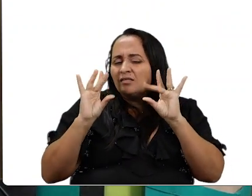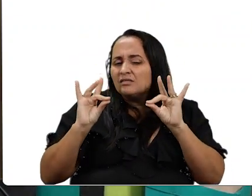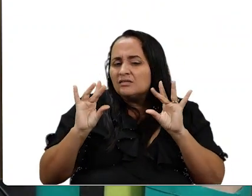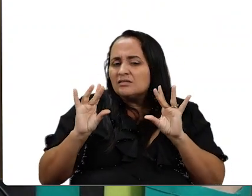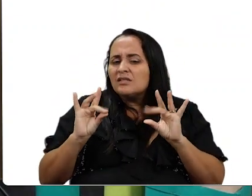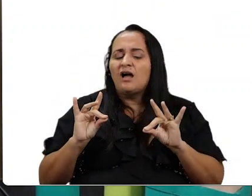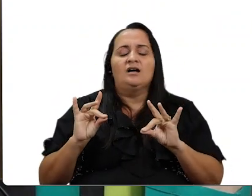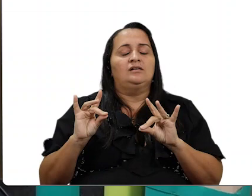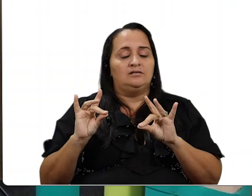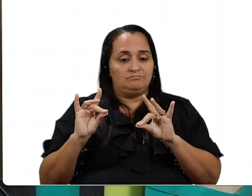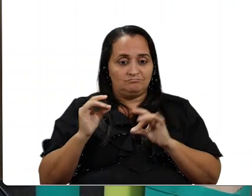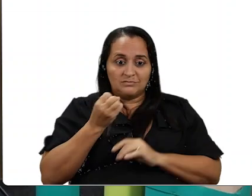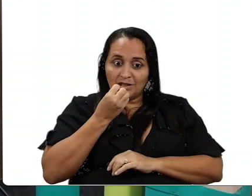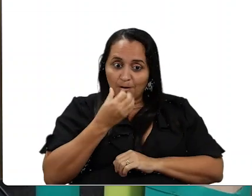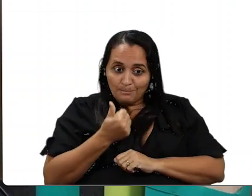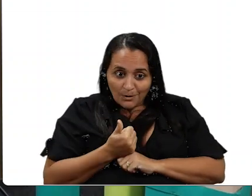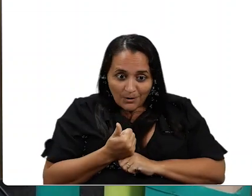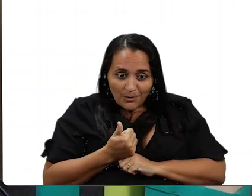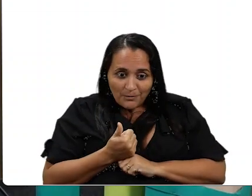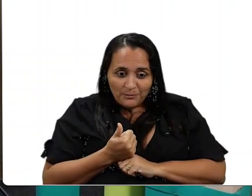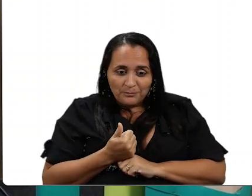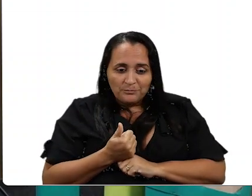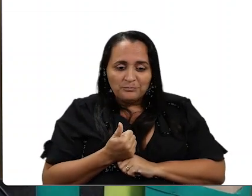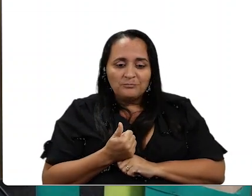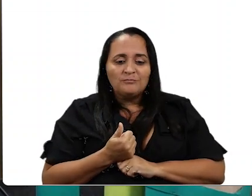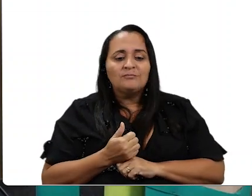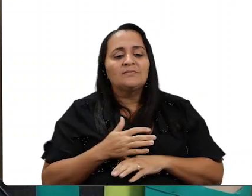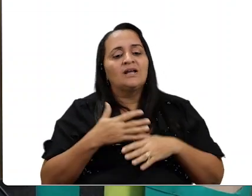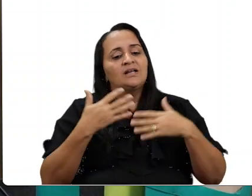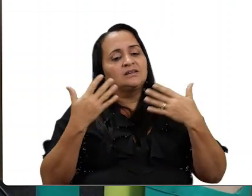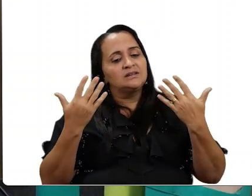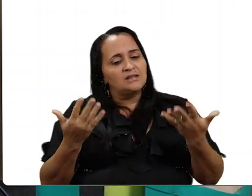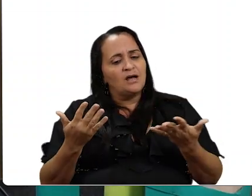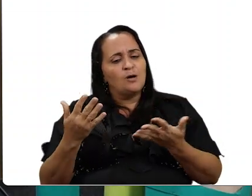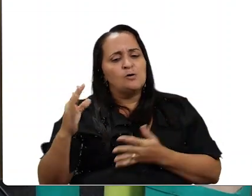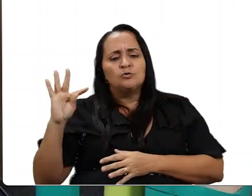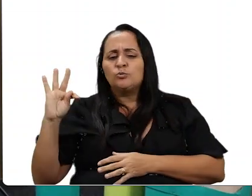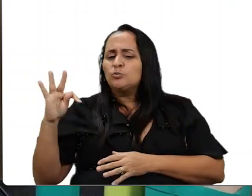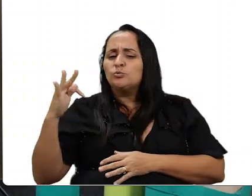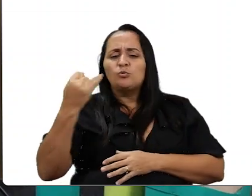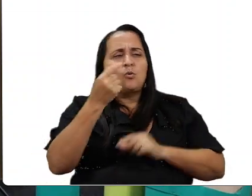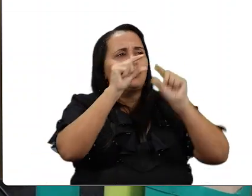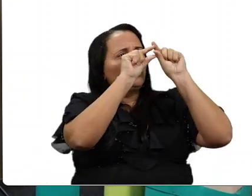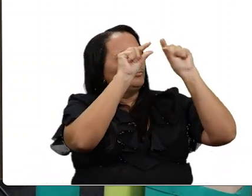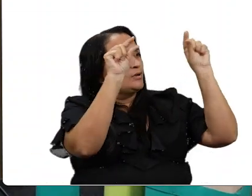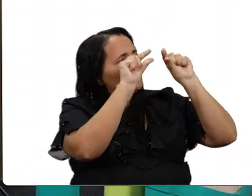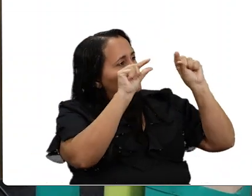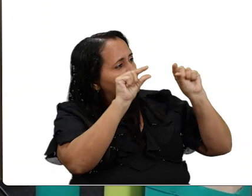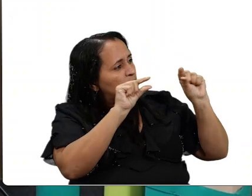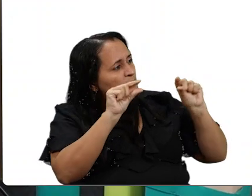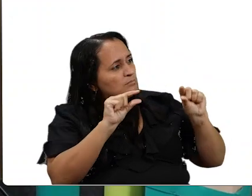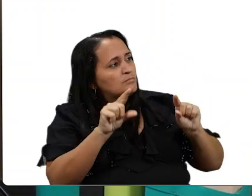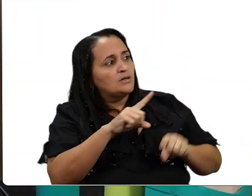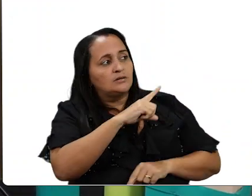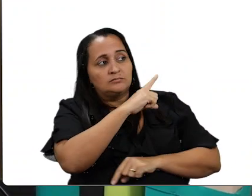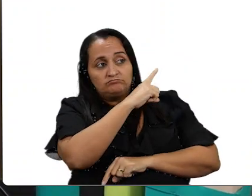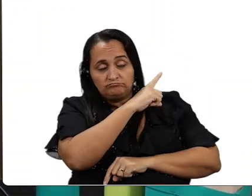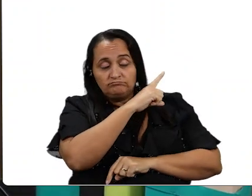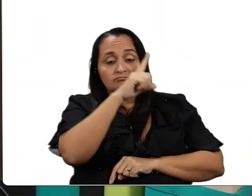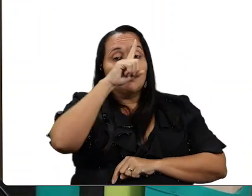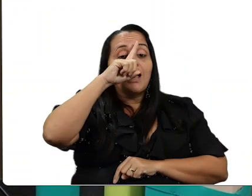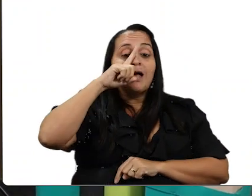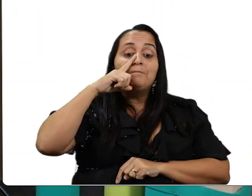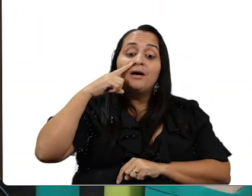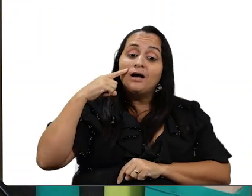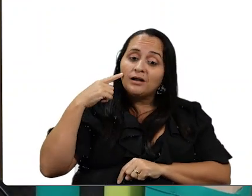detalhe por detalhe, tá bom? Então, toda essa marquinha que eu coloquei aqui em amarelo